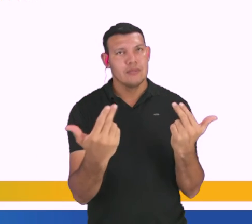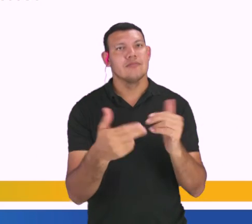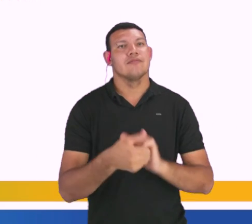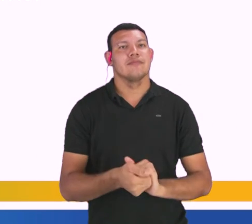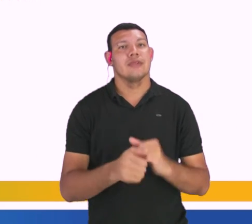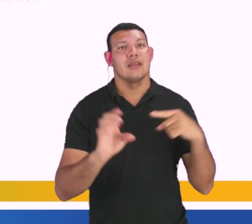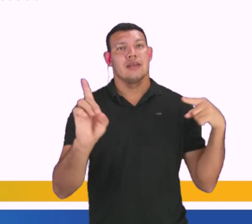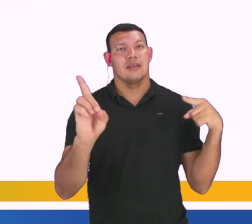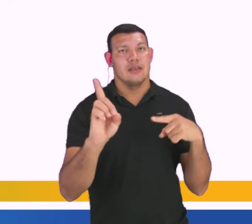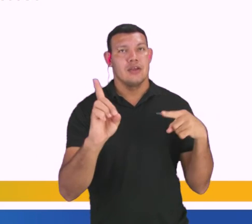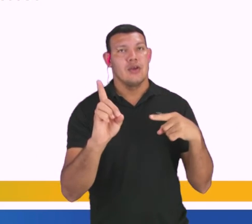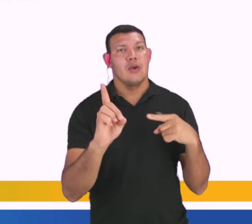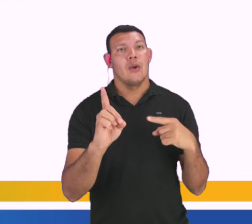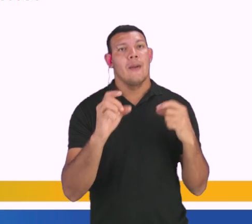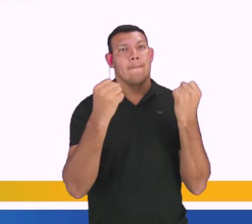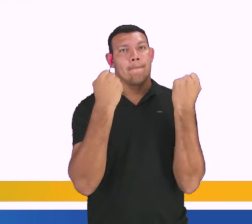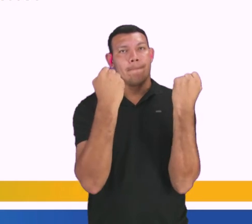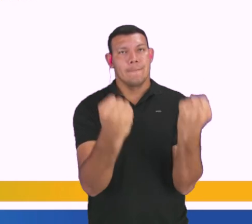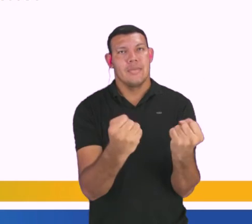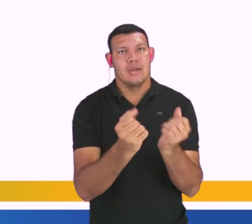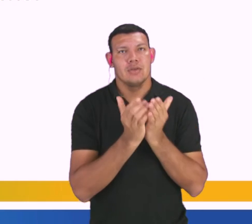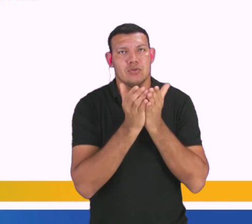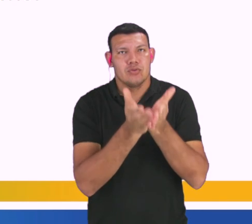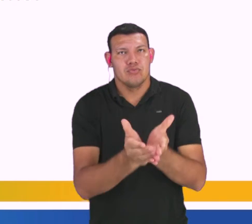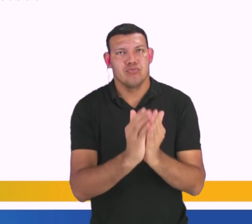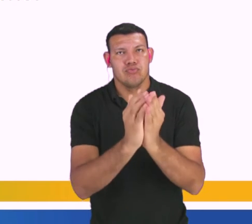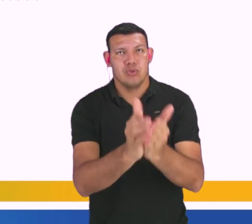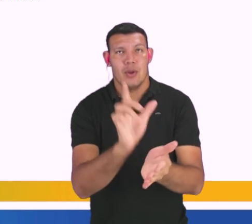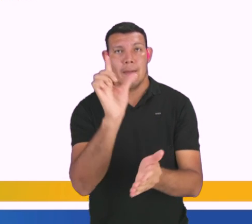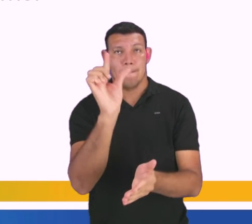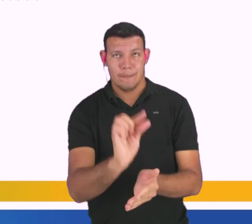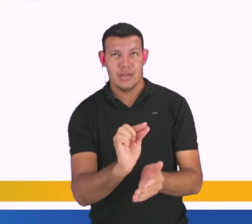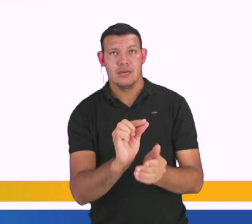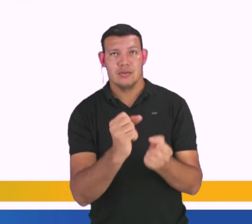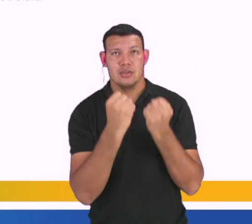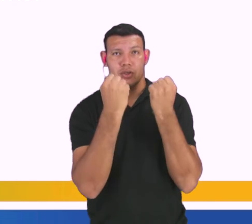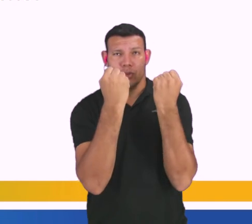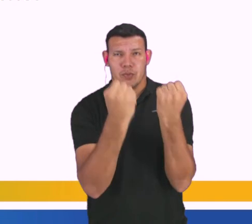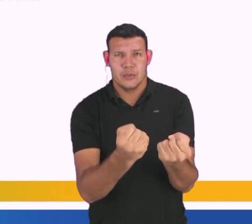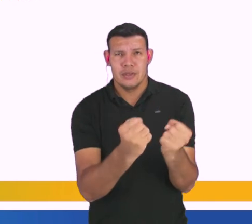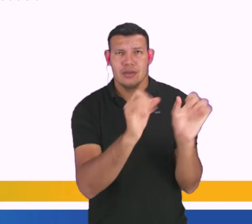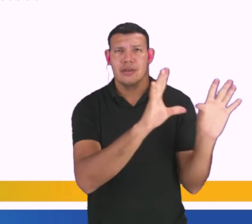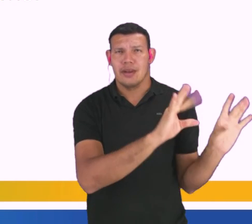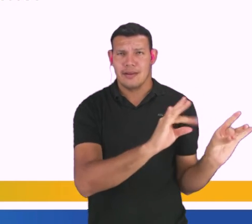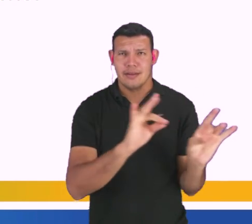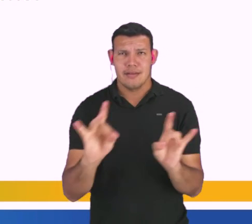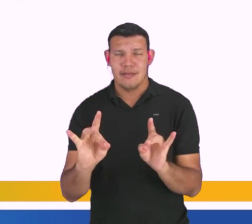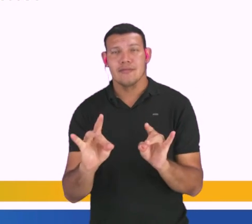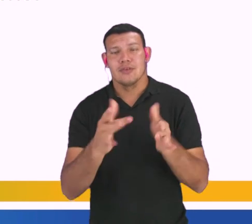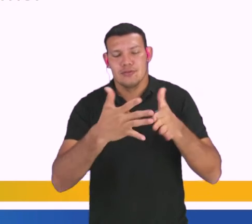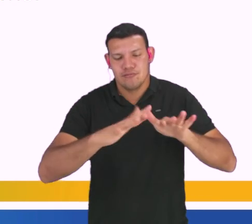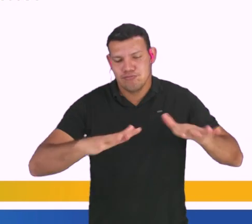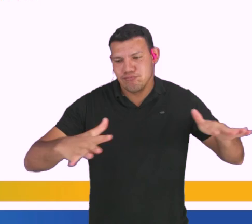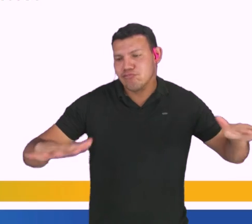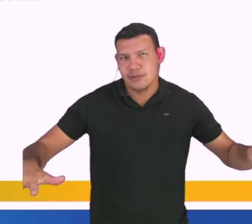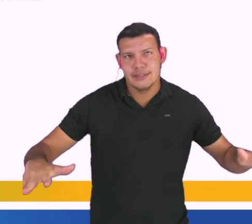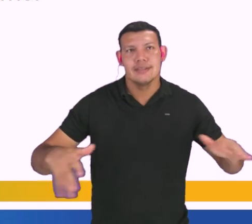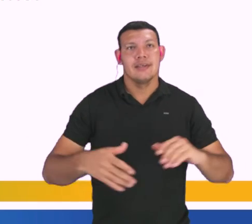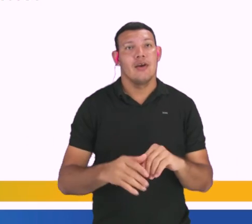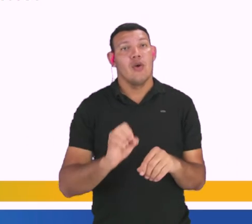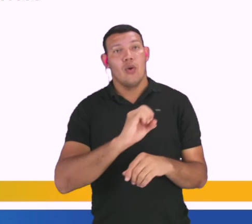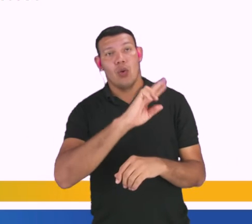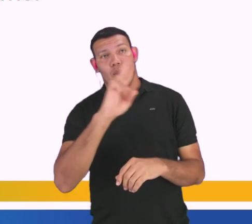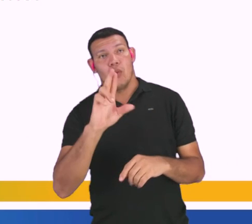o peso do fluido deslocado? E aí, o peso do navio é maior do que o peso do líquido deslocado? Essas questões confundem bastante, justamente porque as